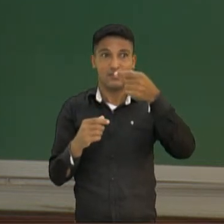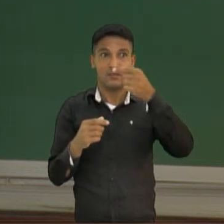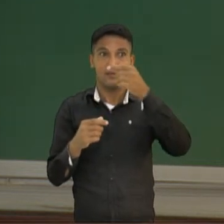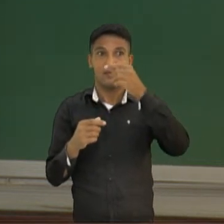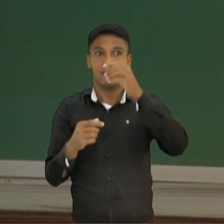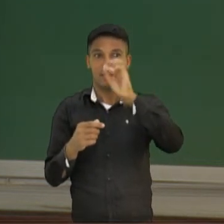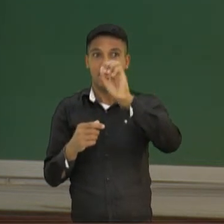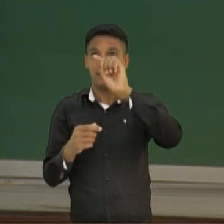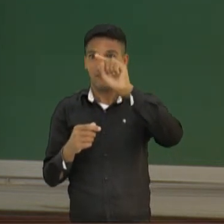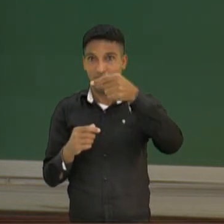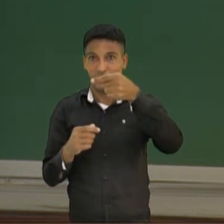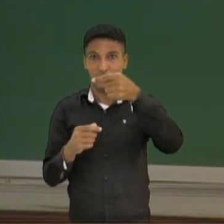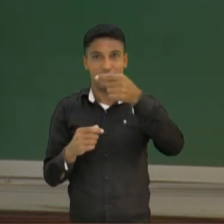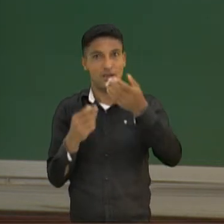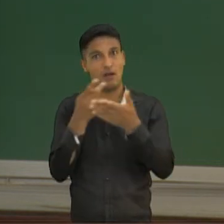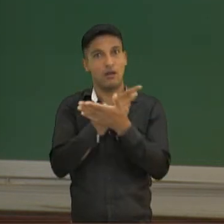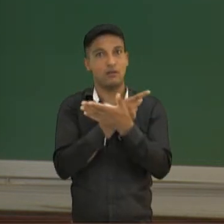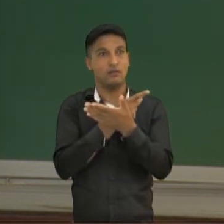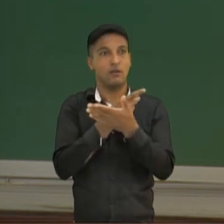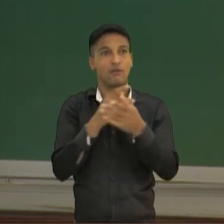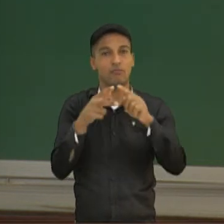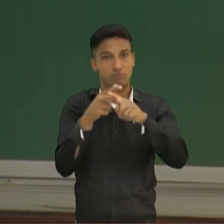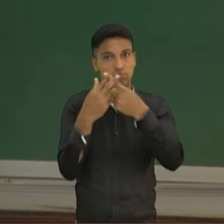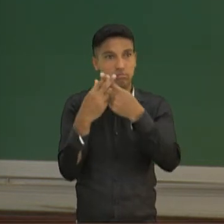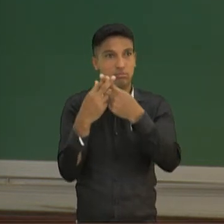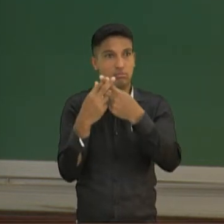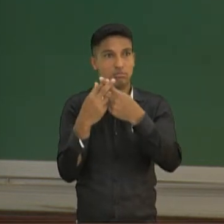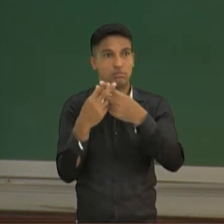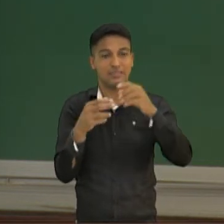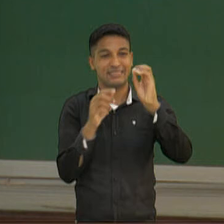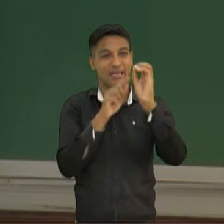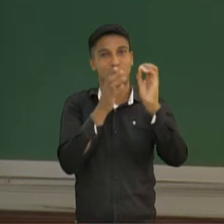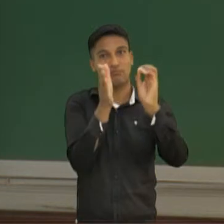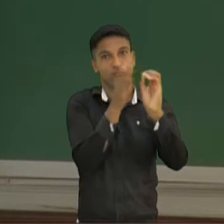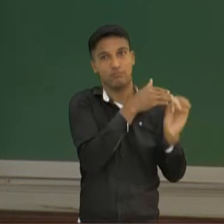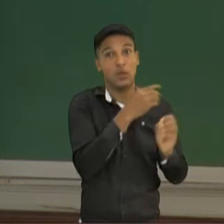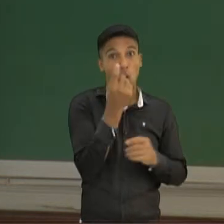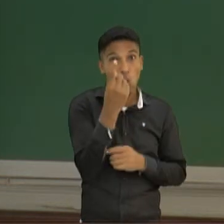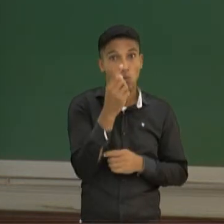bom, ó? Isso aqui depois eu vou apagar. Então, olha lá, o que eu tenho aqui, ó?